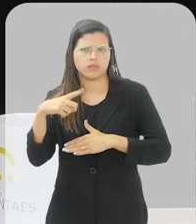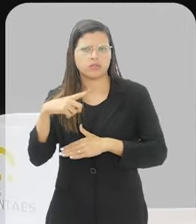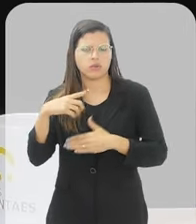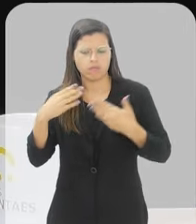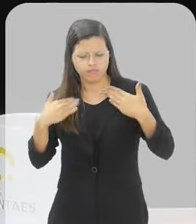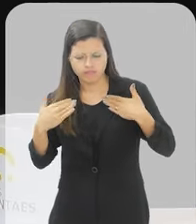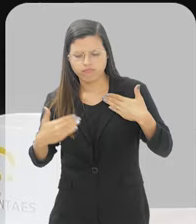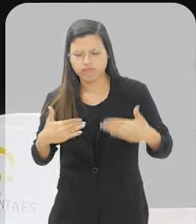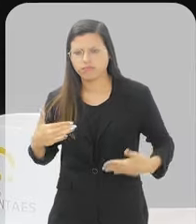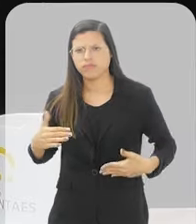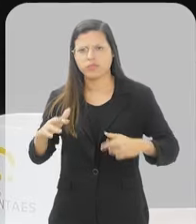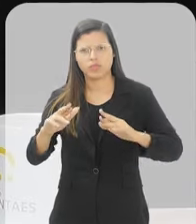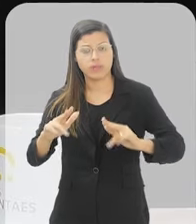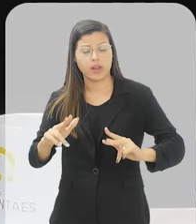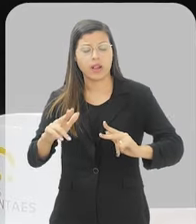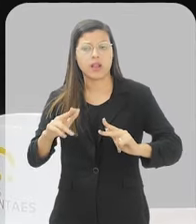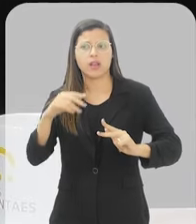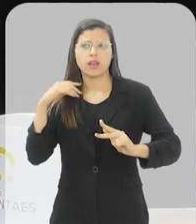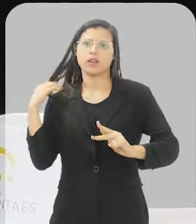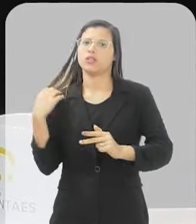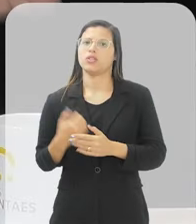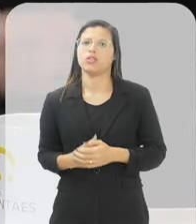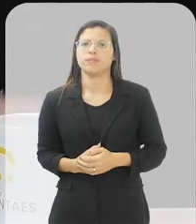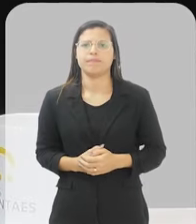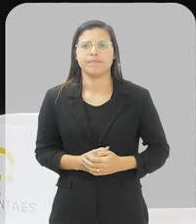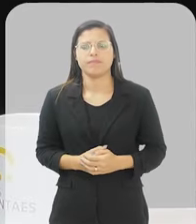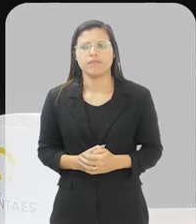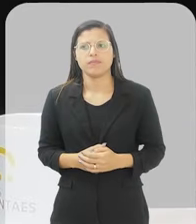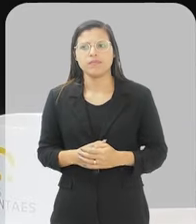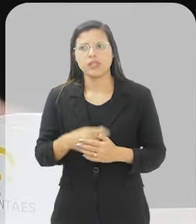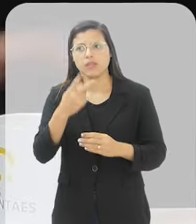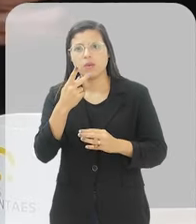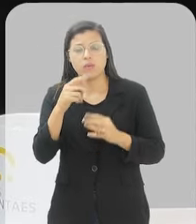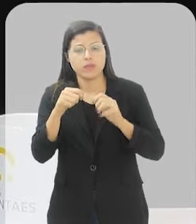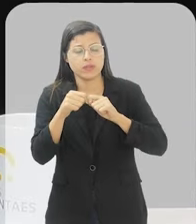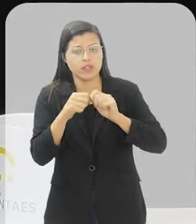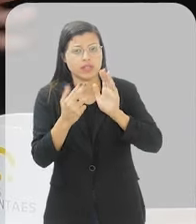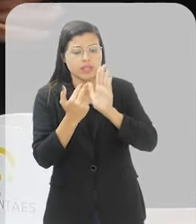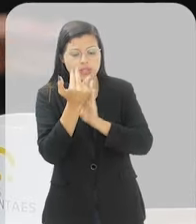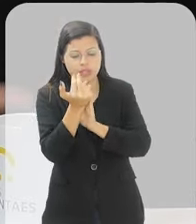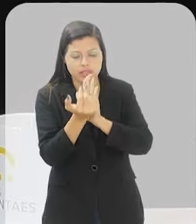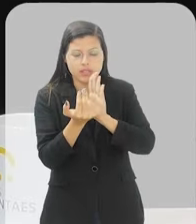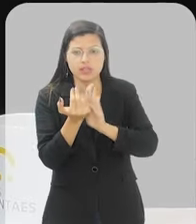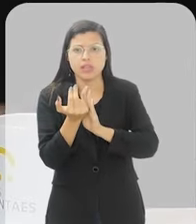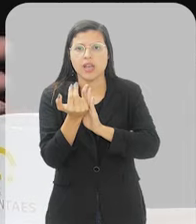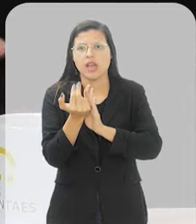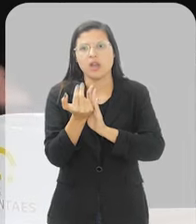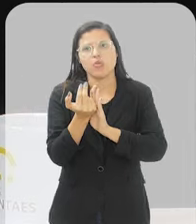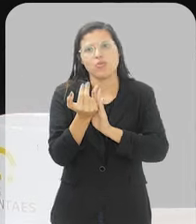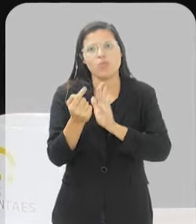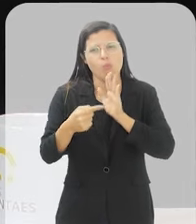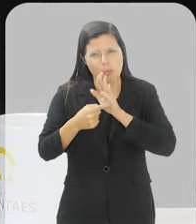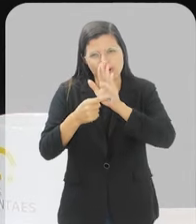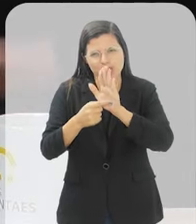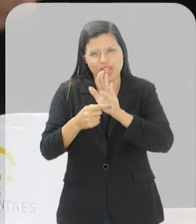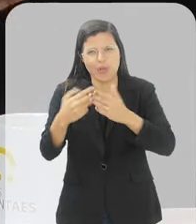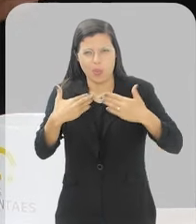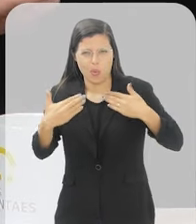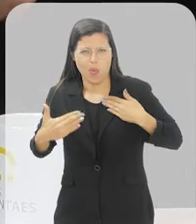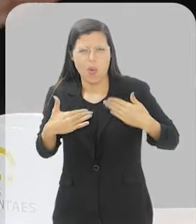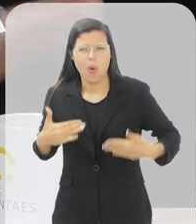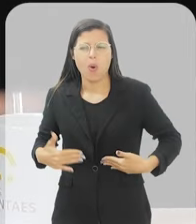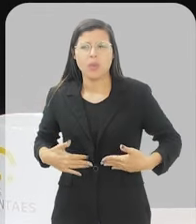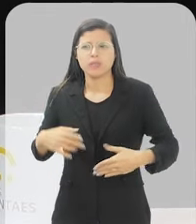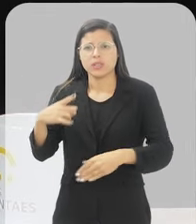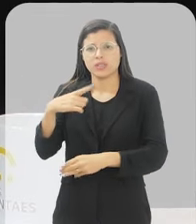atlético. Aí ele perguntou para mim assim: você fez esse desenho aqui com partes do corpo à mostra para ver se você para